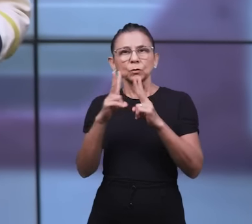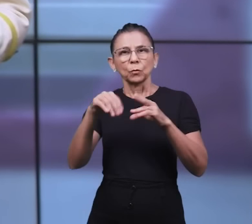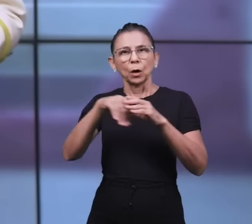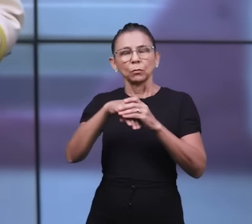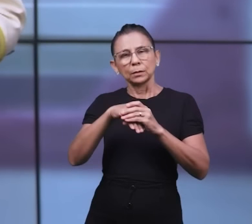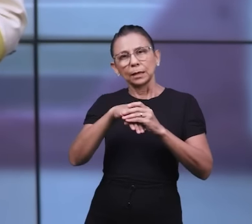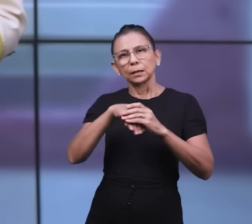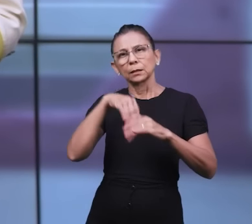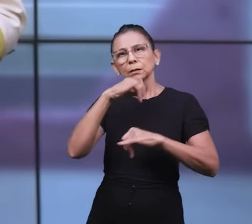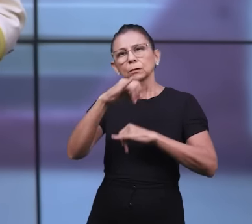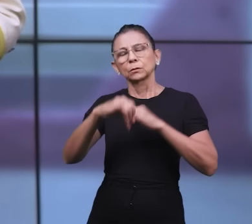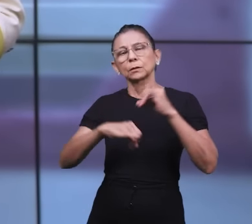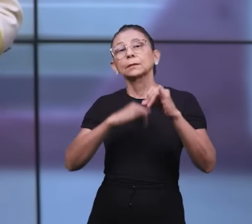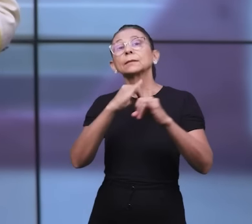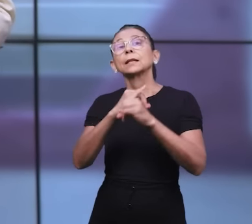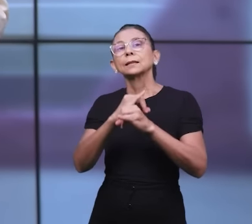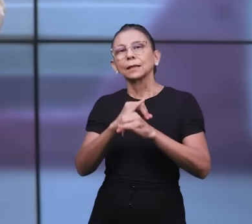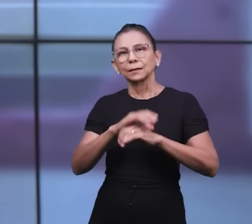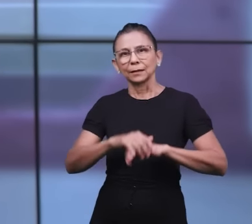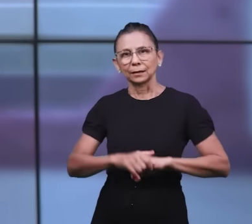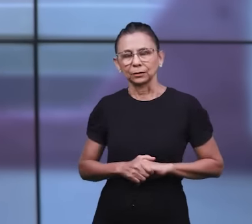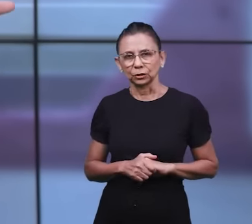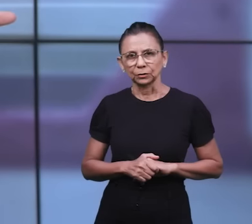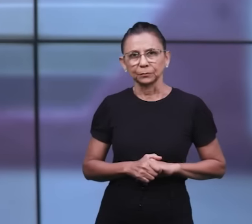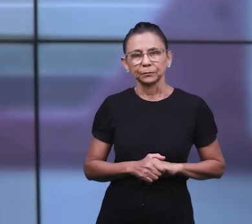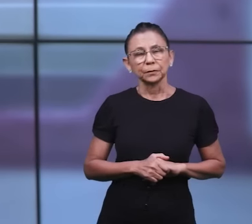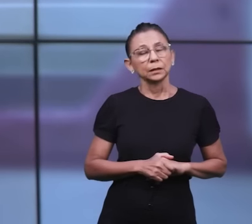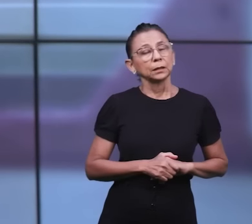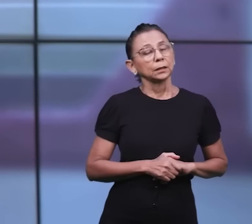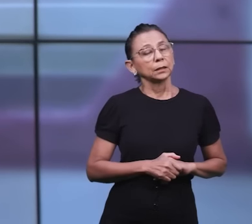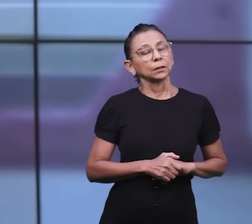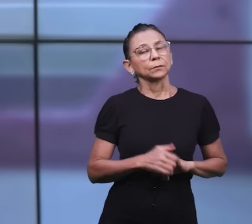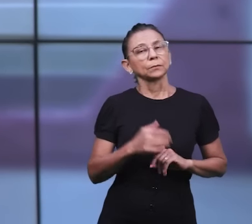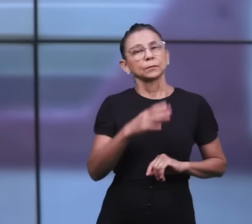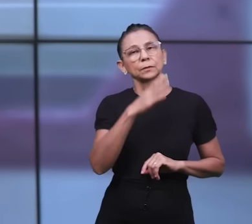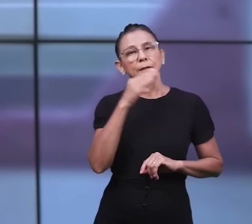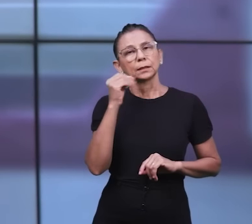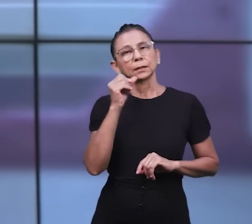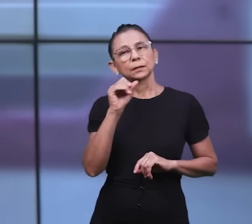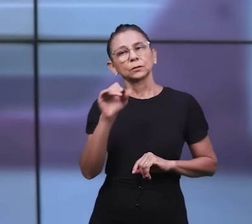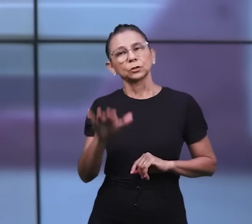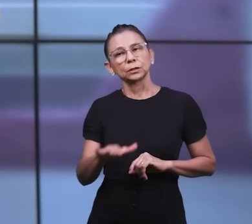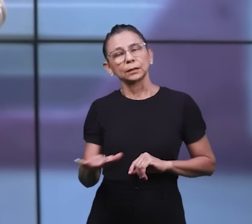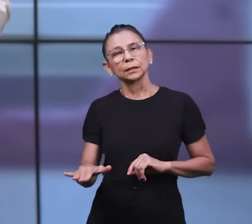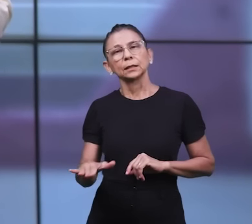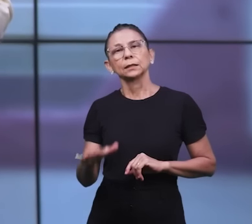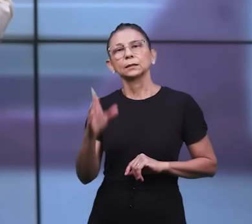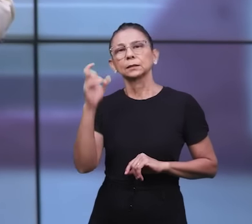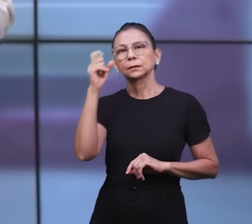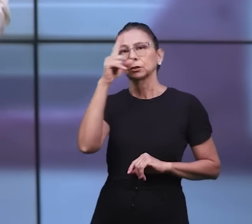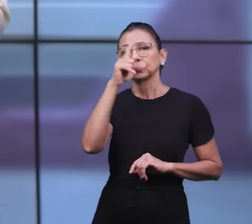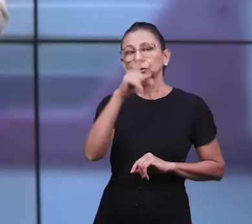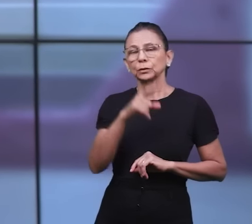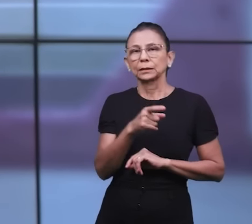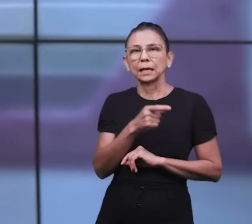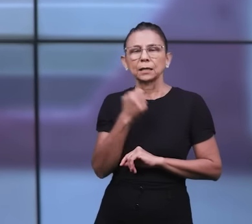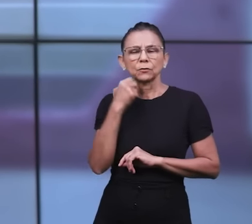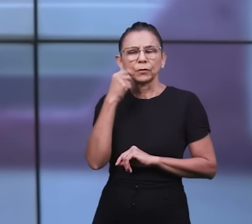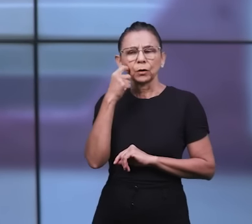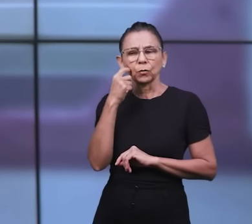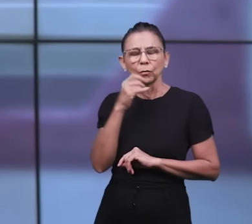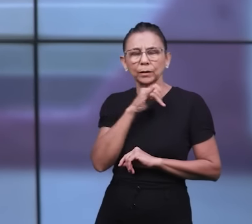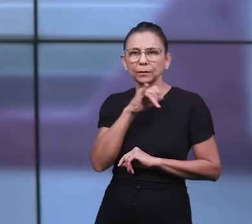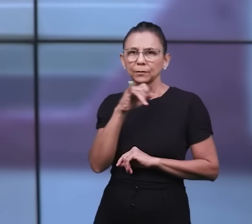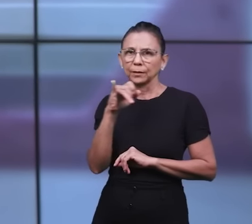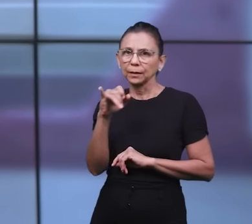os principais efeitos do bullying ou do Cyber bullying na vida das crianças e adolescentes entendemos porque eles têm dificuldade nos